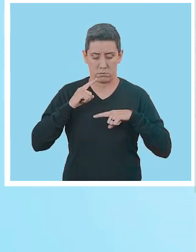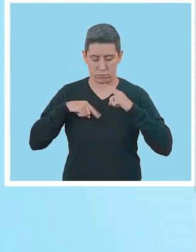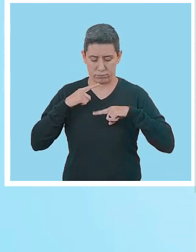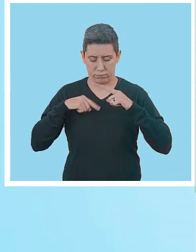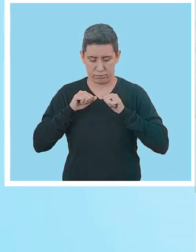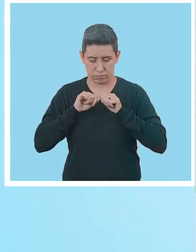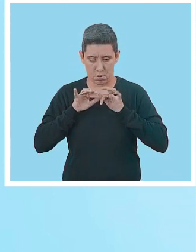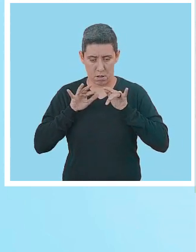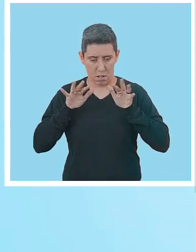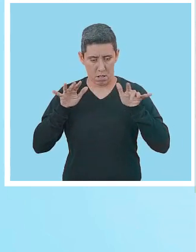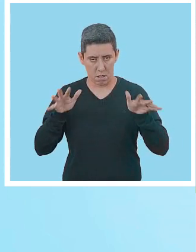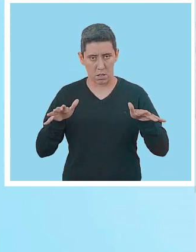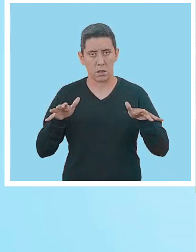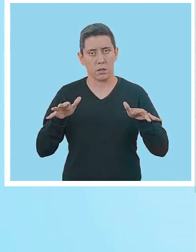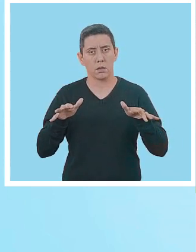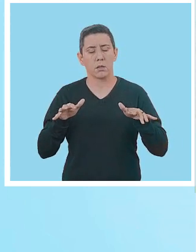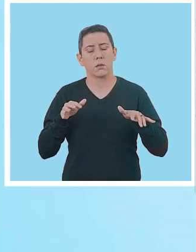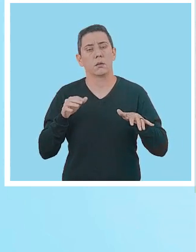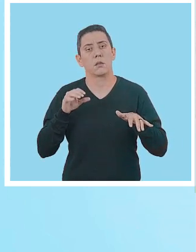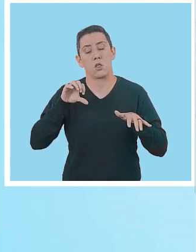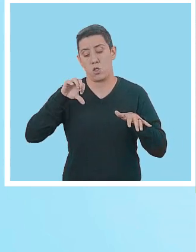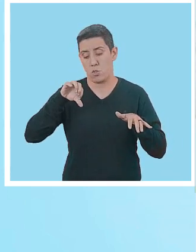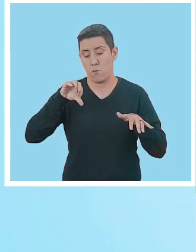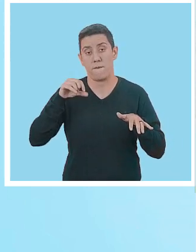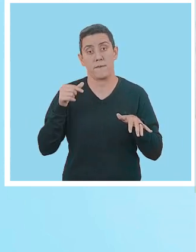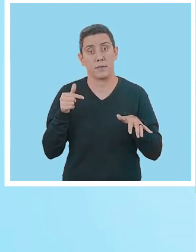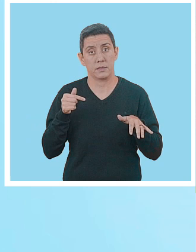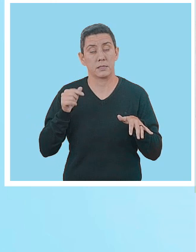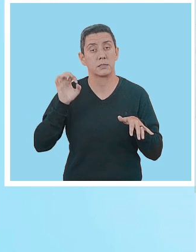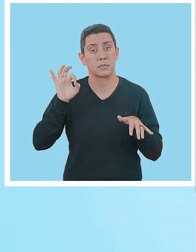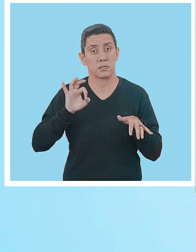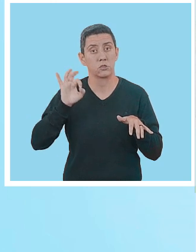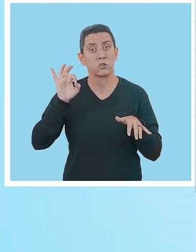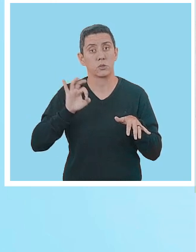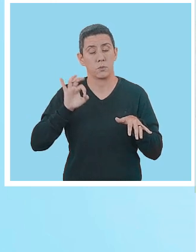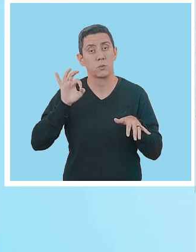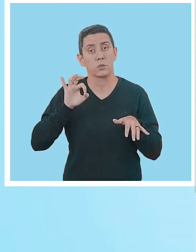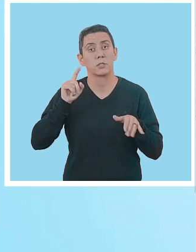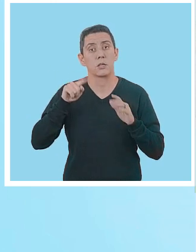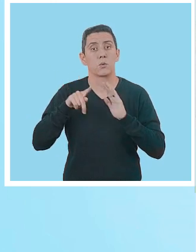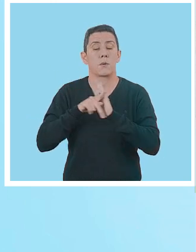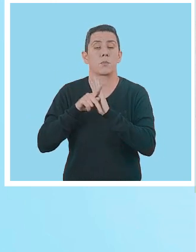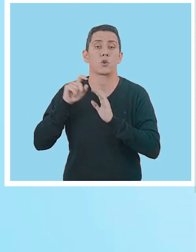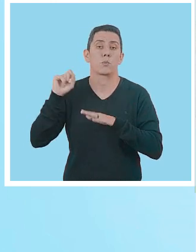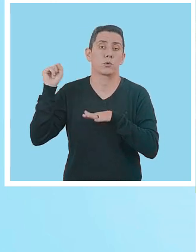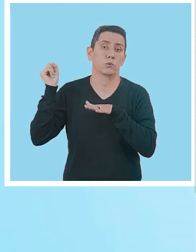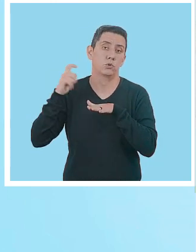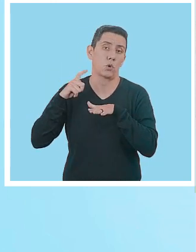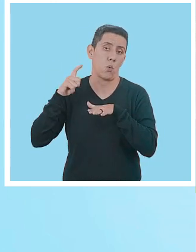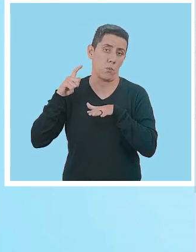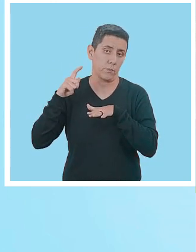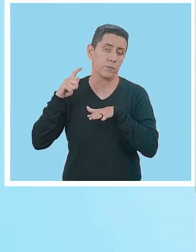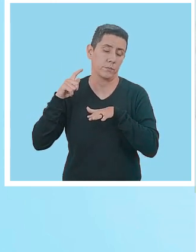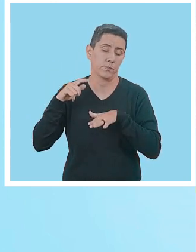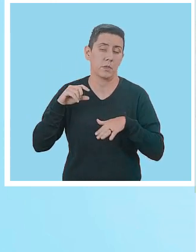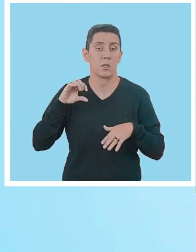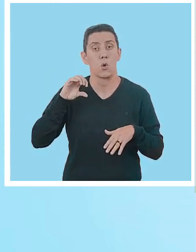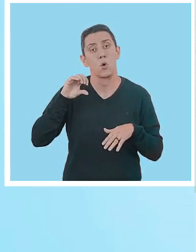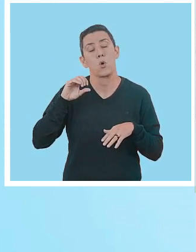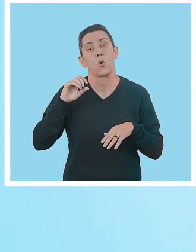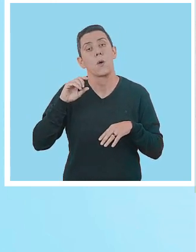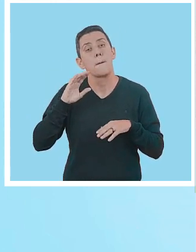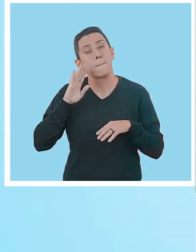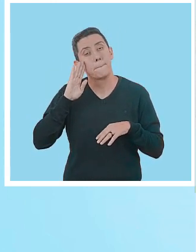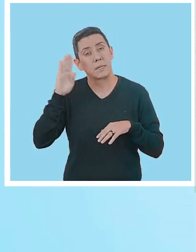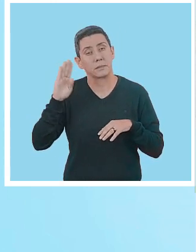né 97 por cento são Solares com 97 por cento de toda a geração